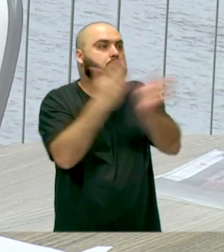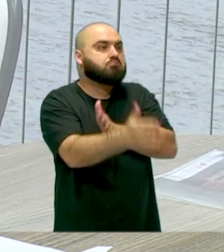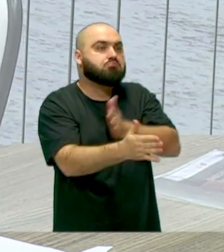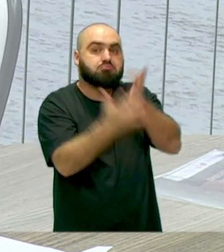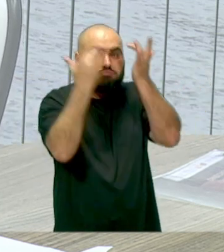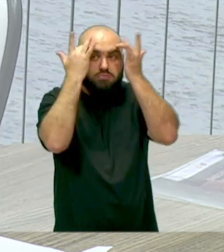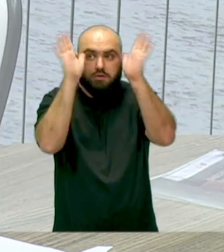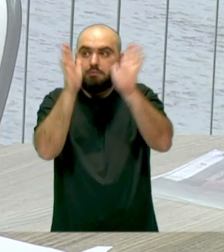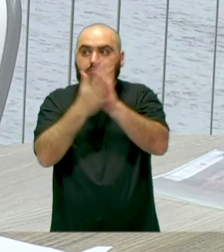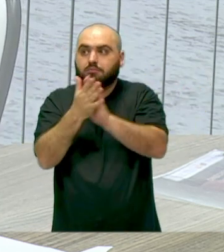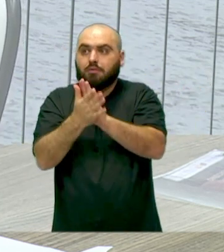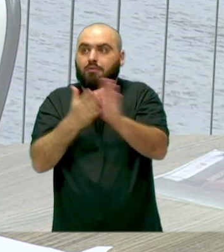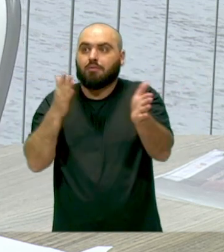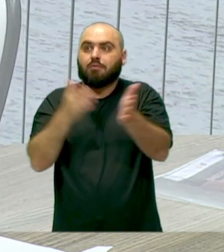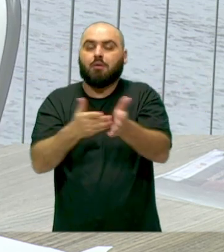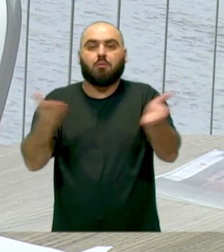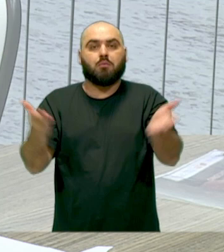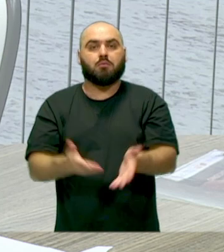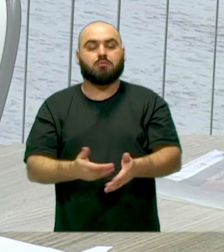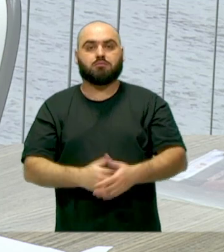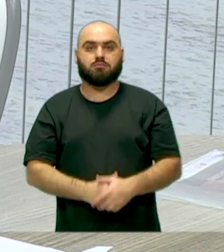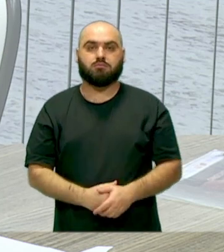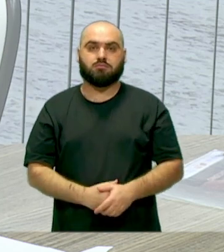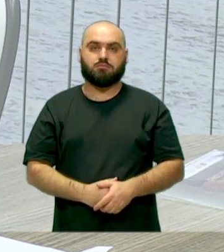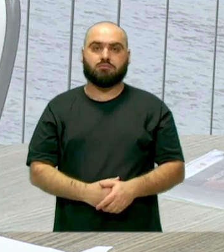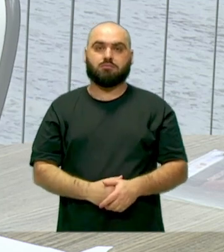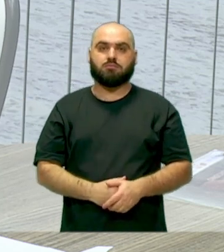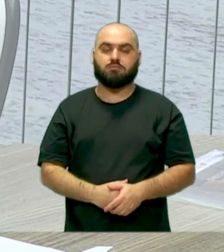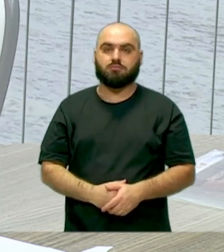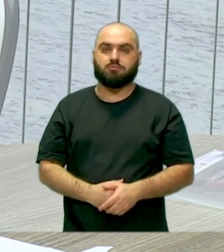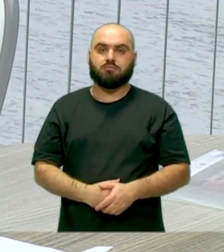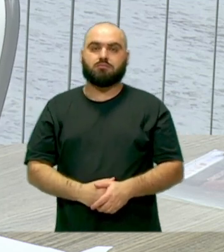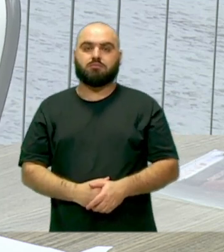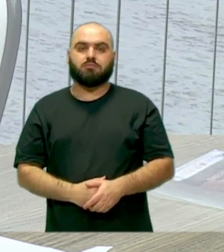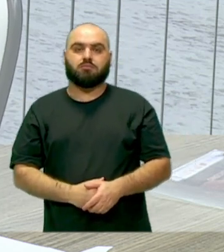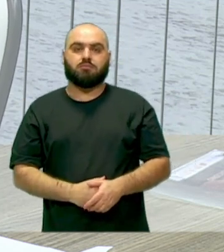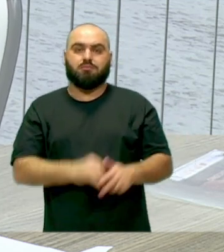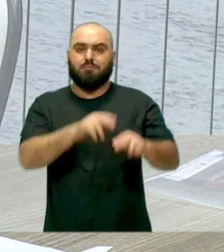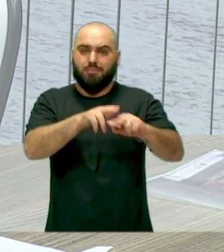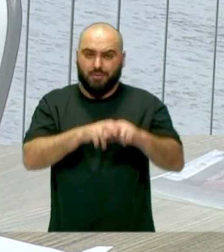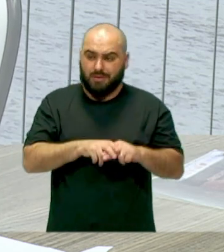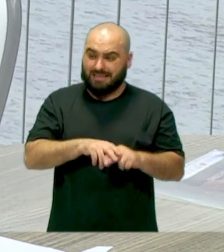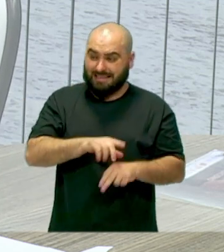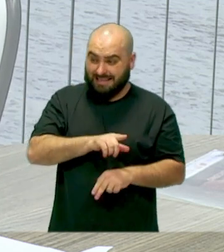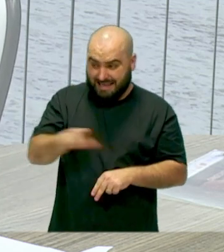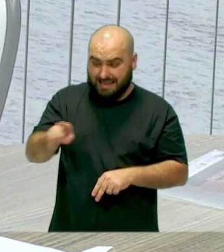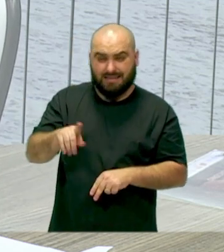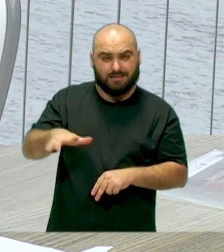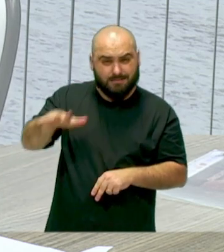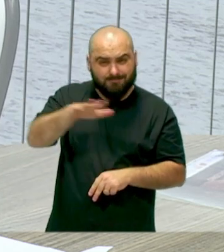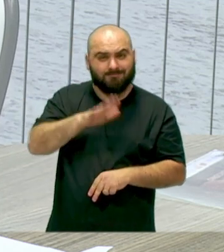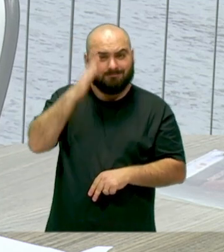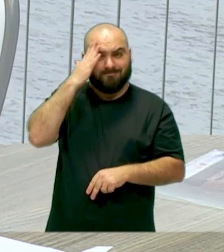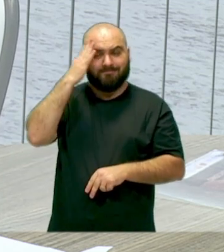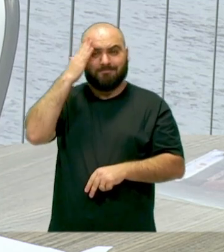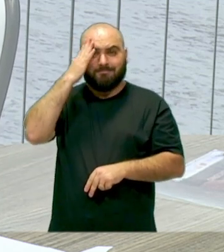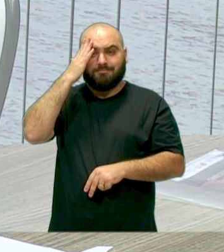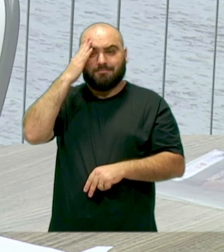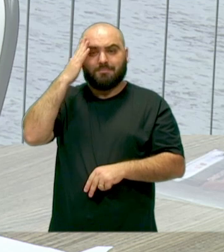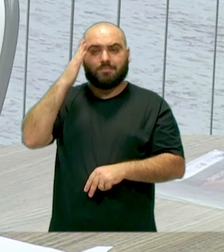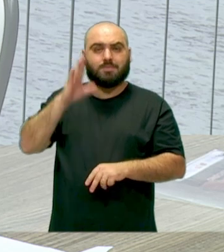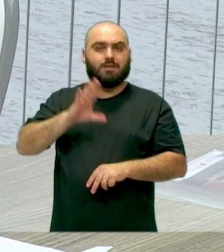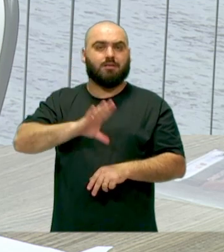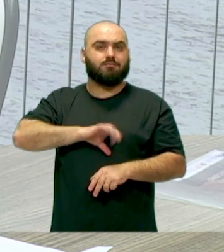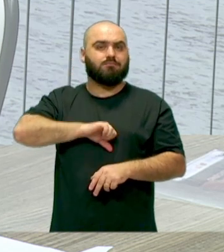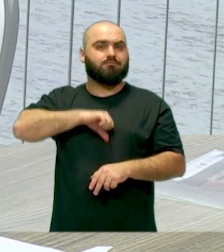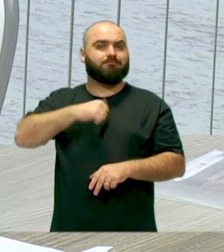Então, por isso, por esse montante todo, a autoestima